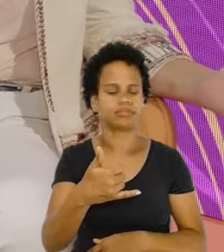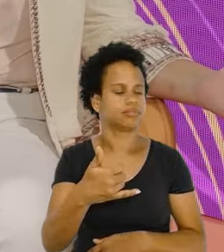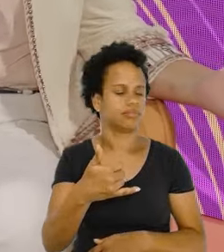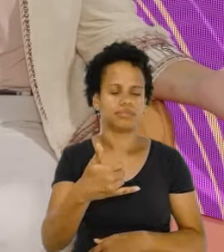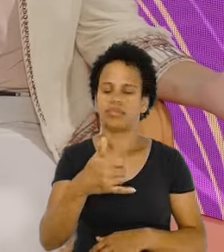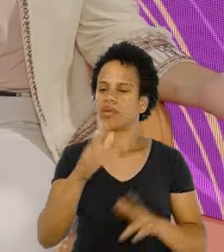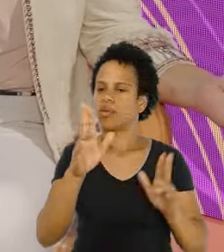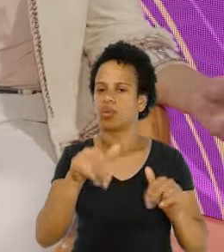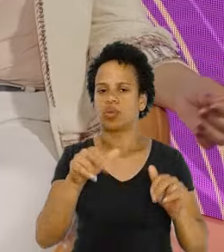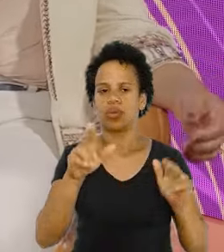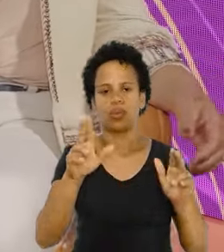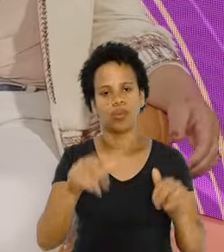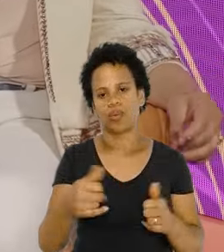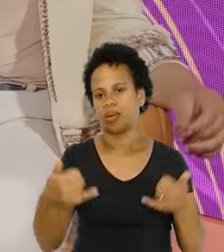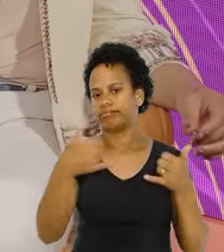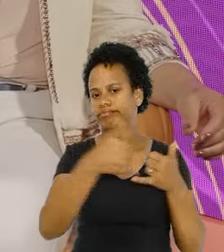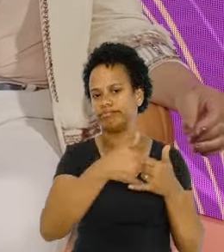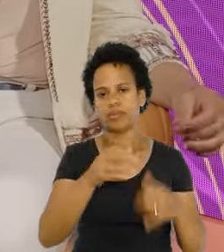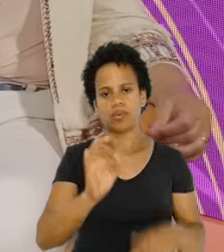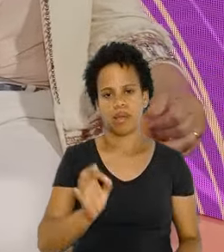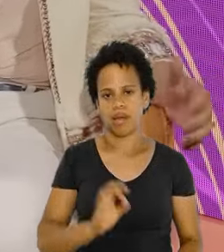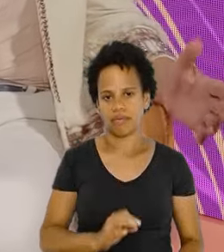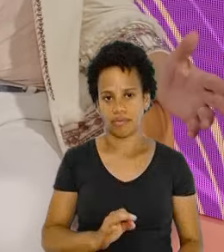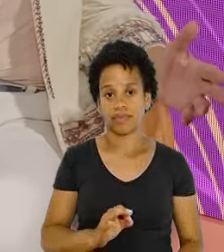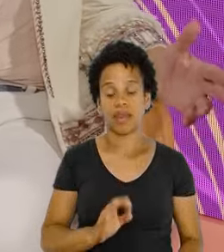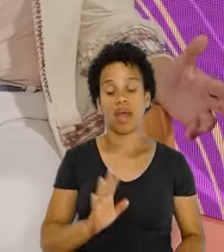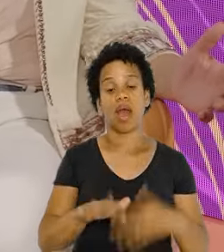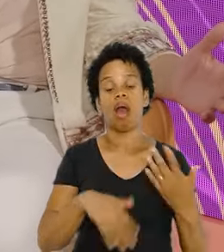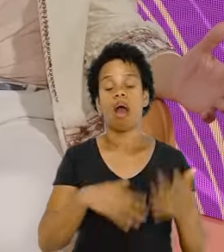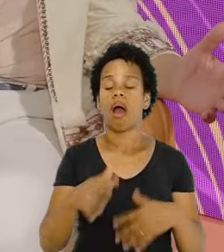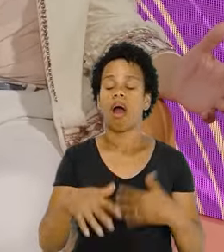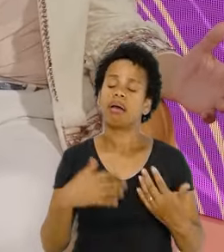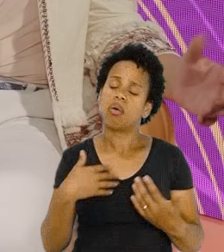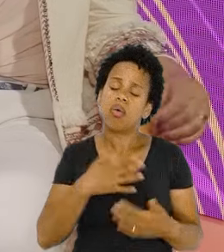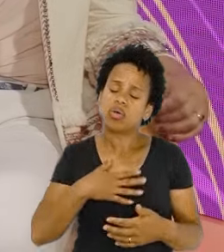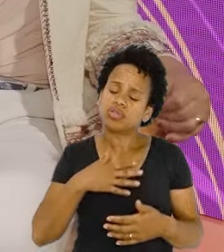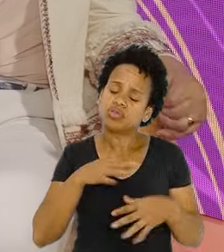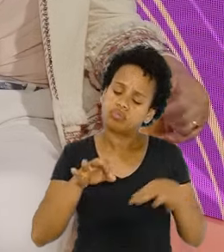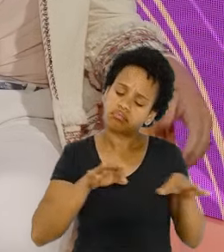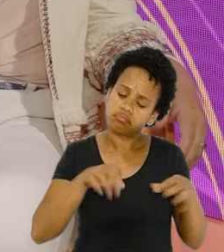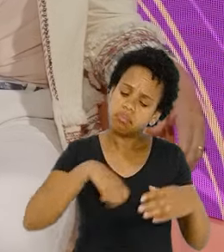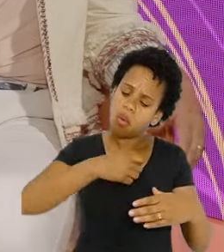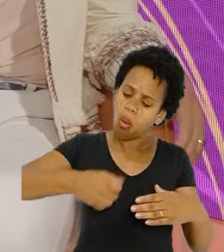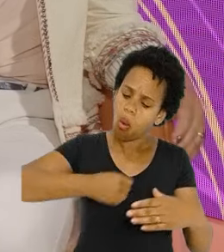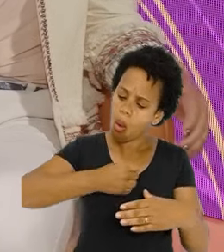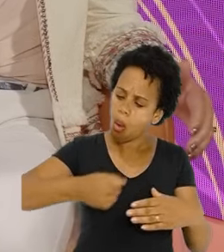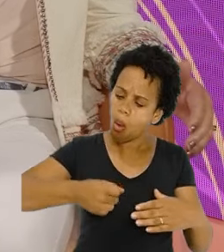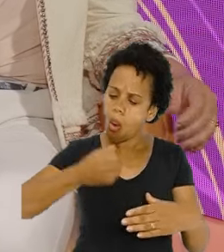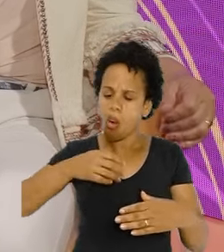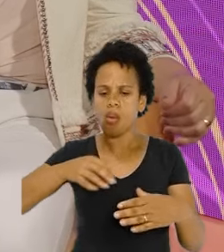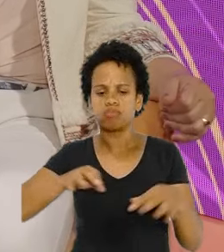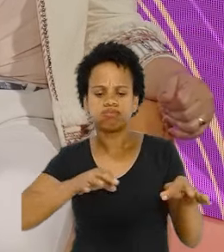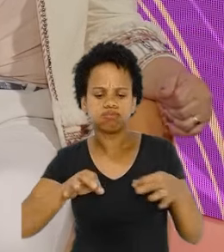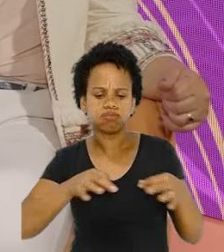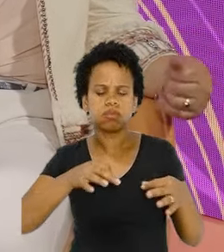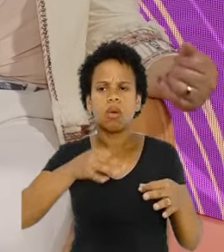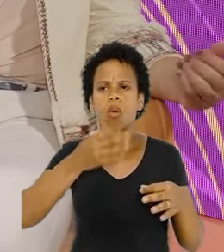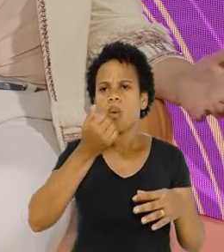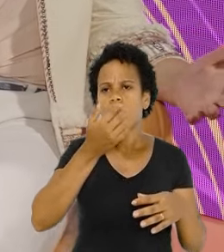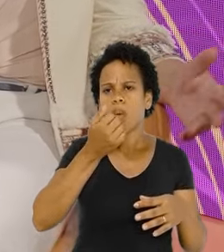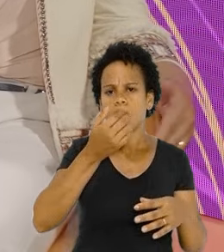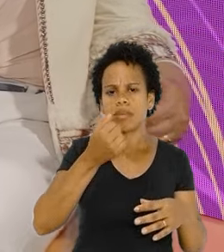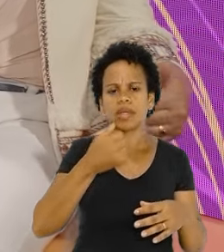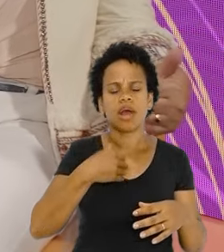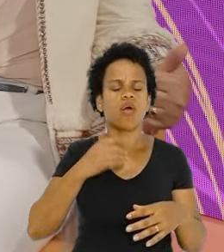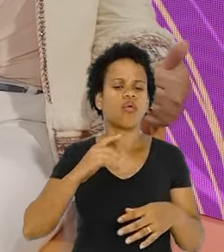toef tocava até que um dia eu sempre gostei muito de cozinhar sempre amei a cozinha sou filha de